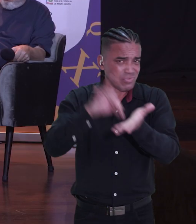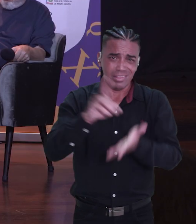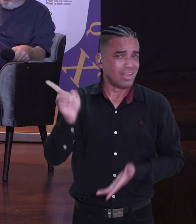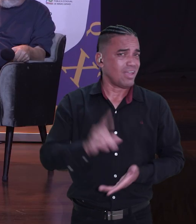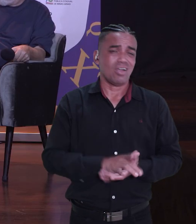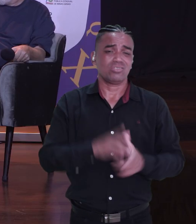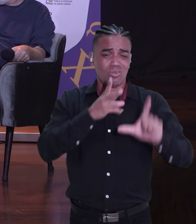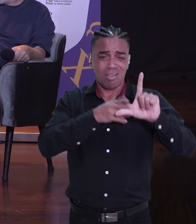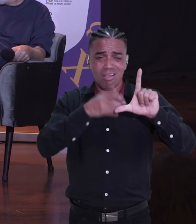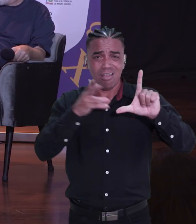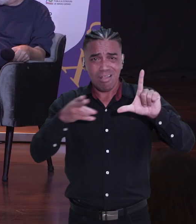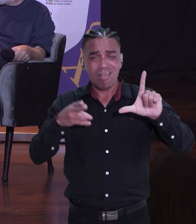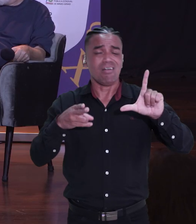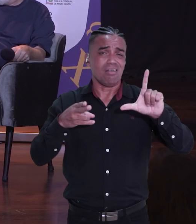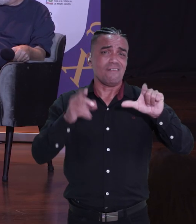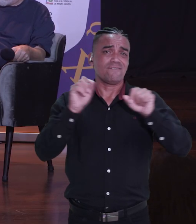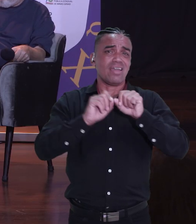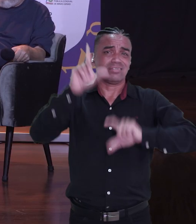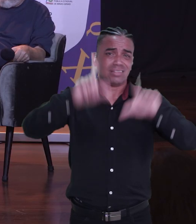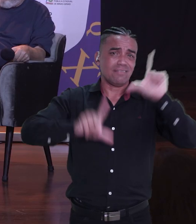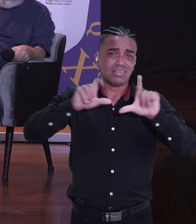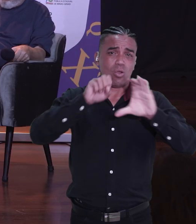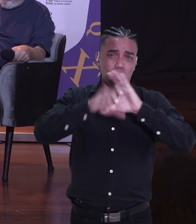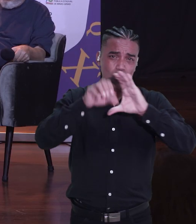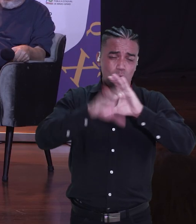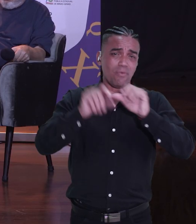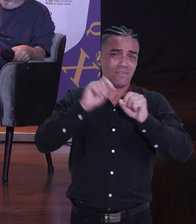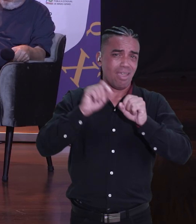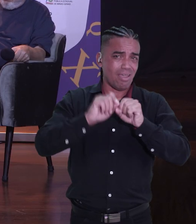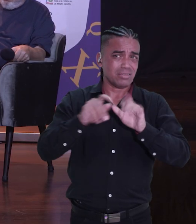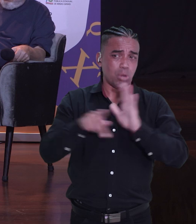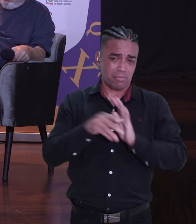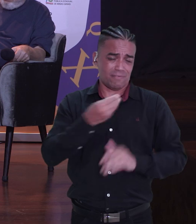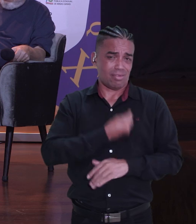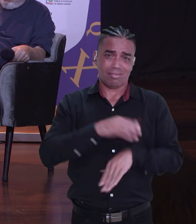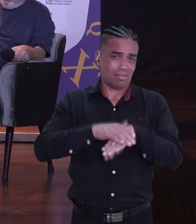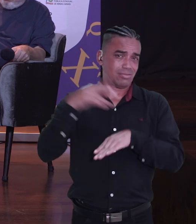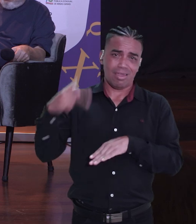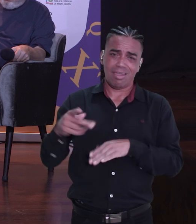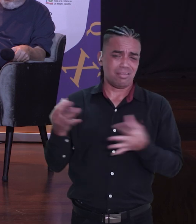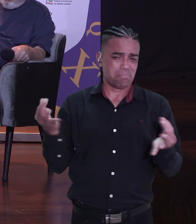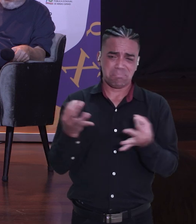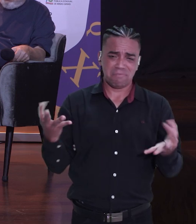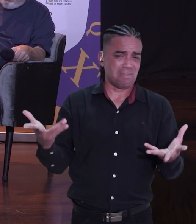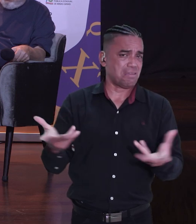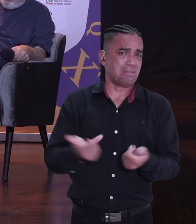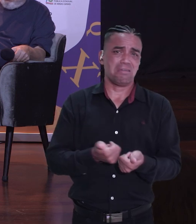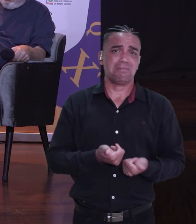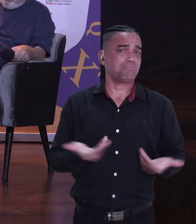minissérie muito boa, de 8 ou 10 capítulos sobre ela, pela TV Globo, que eu vi, que é sensacional, muito bem